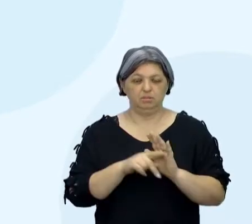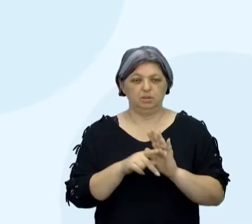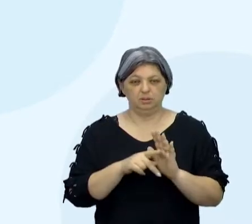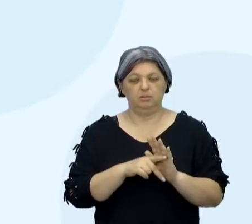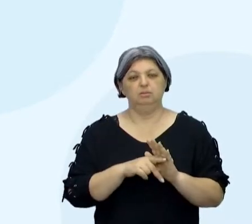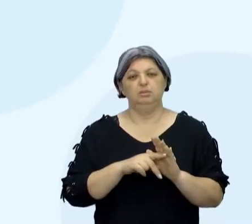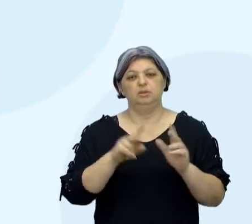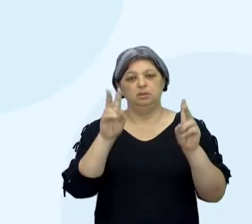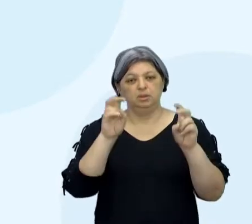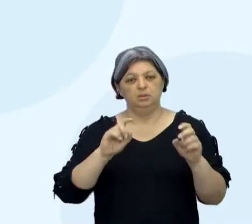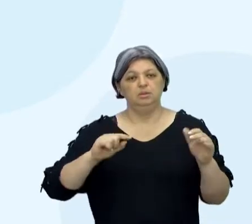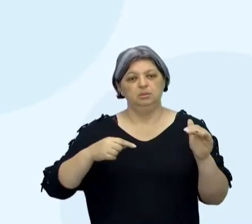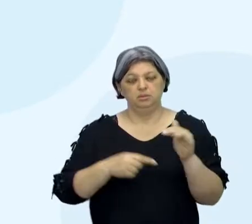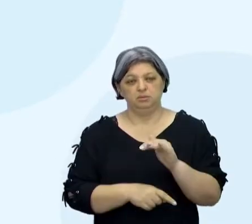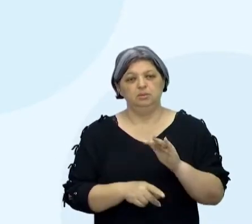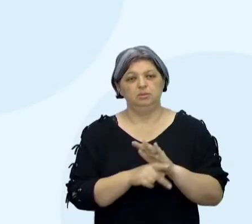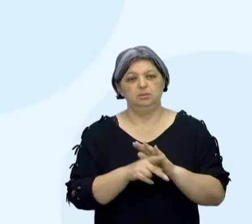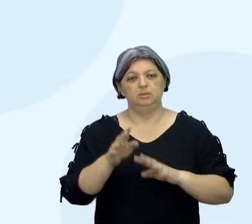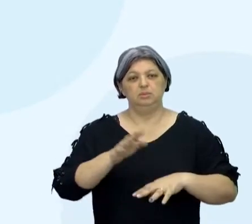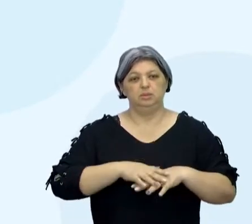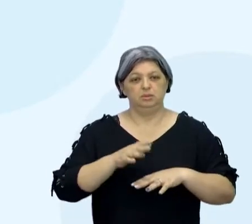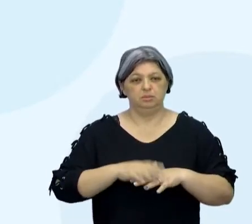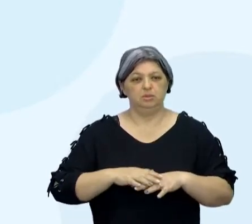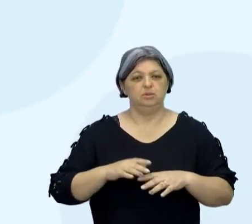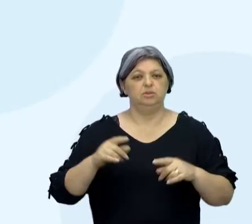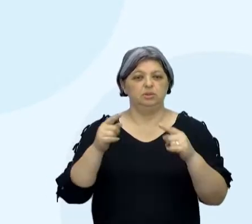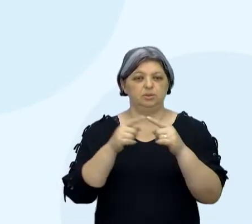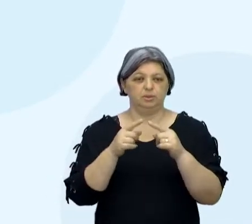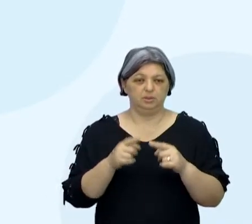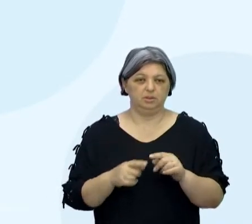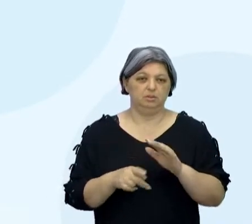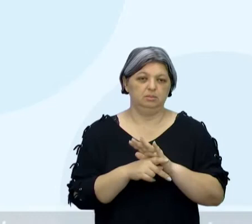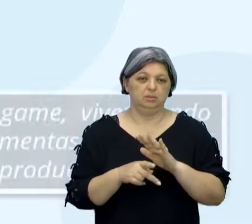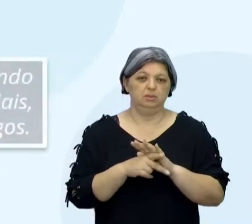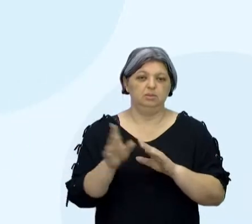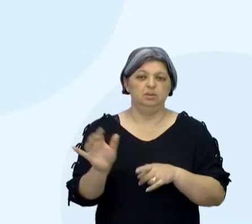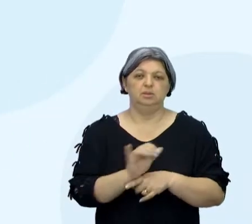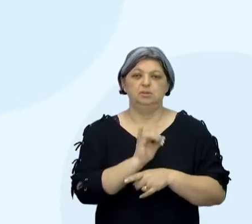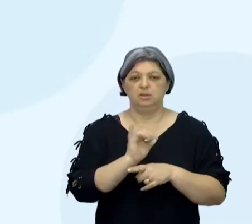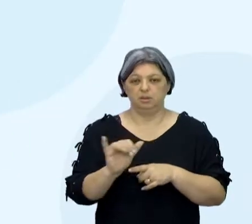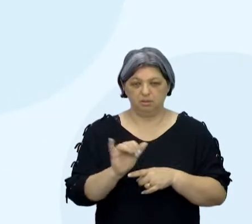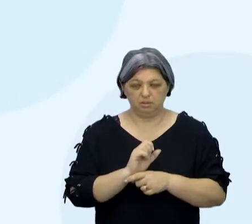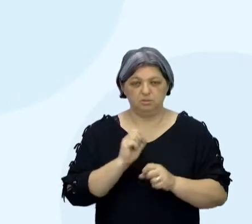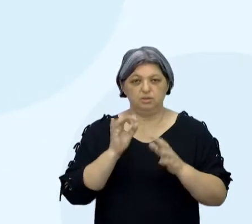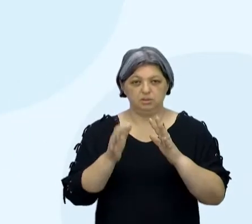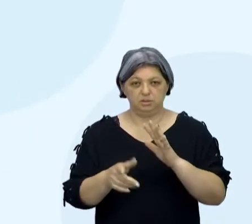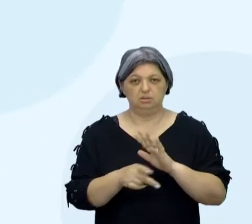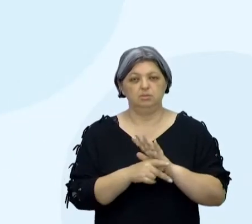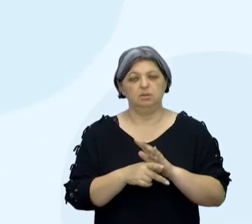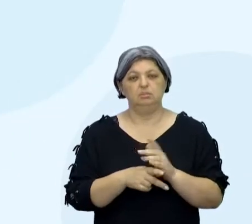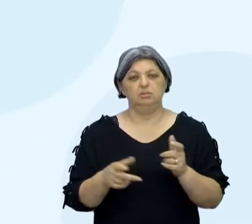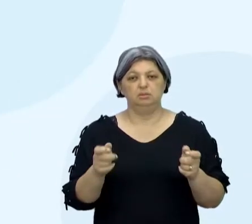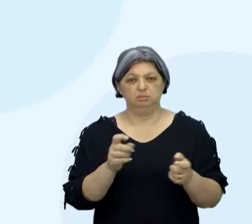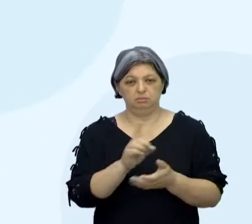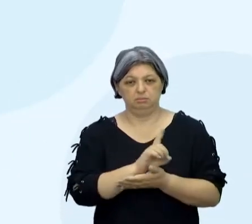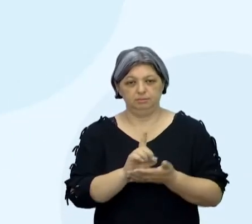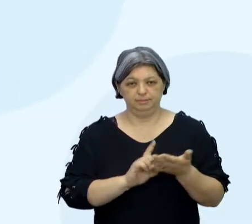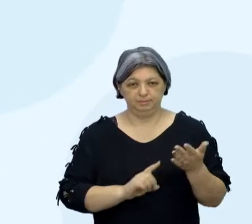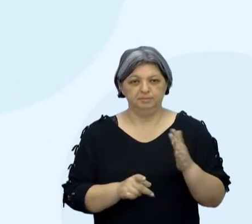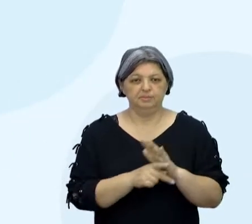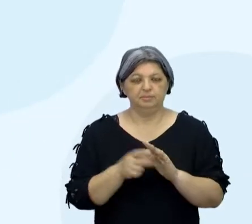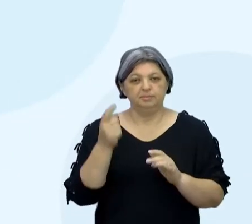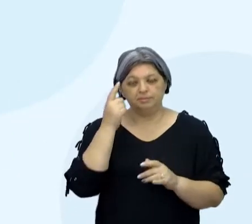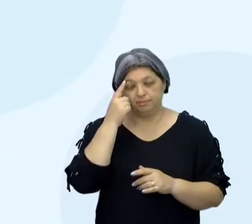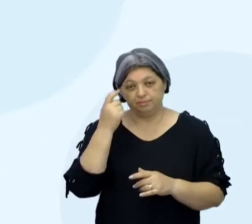de aprofundamento, matemática conectada, jogos da estratégia que é ação e o design de games. O nosso objetivo está envolto